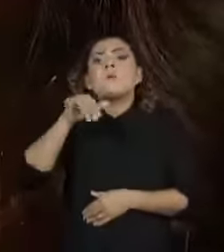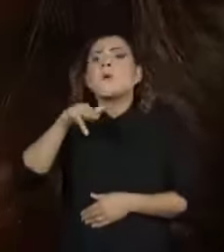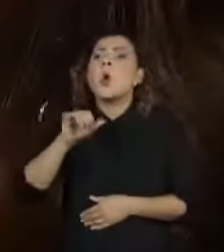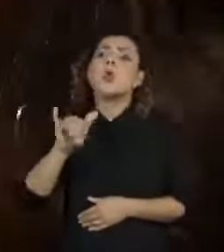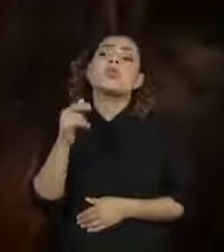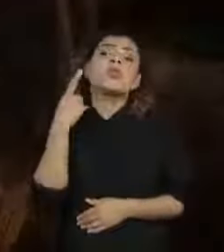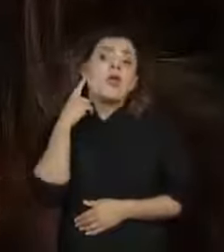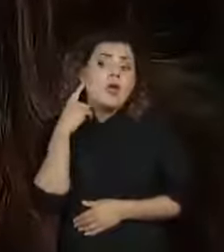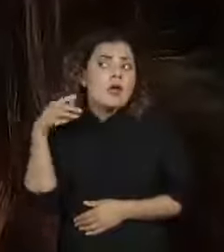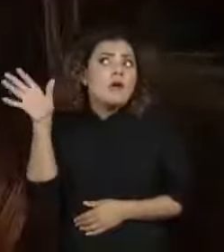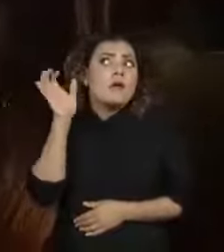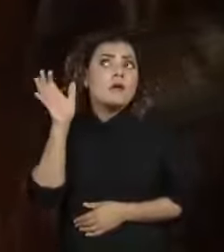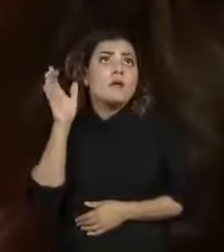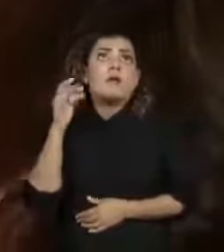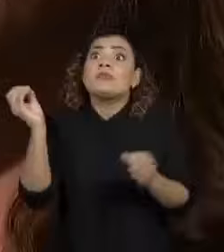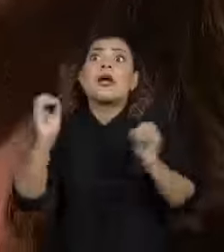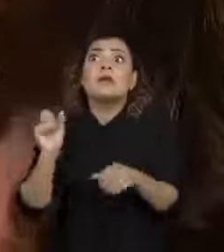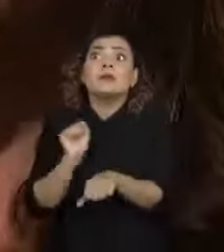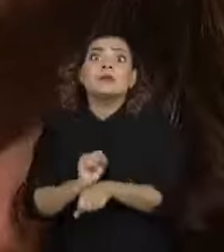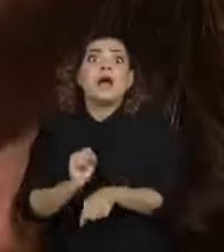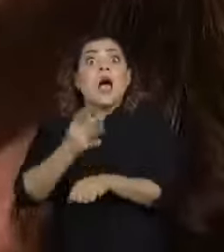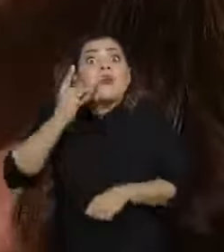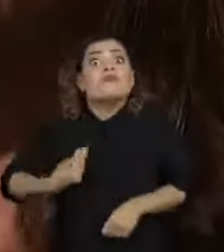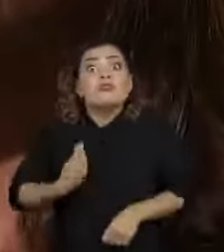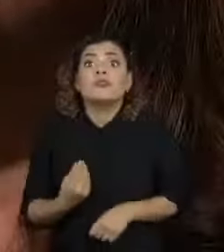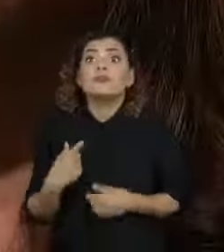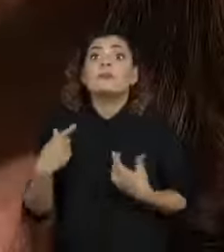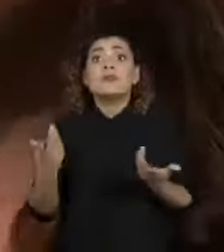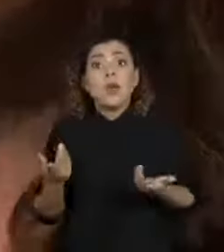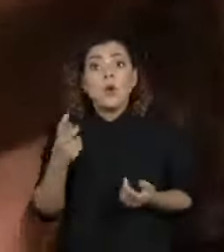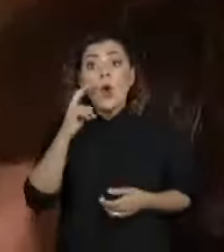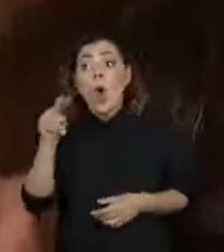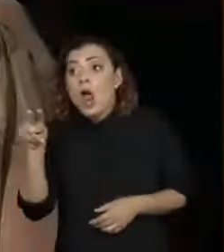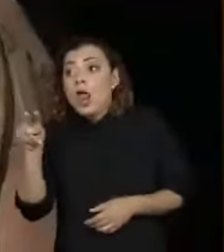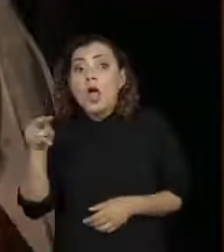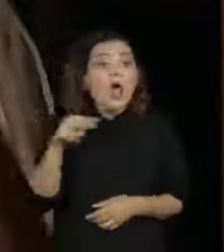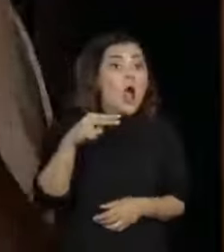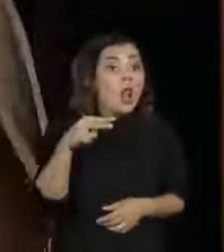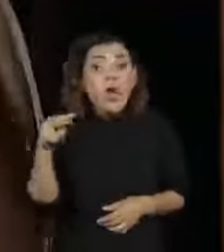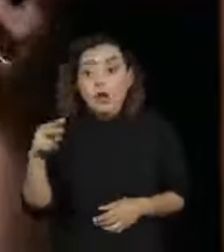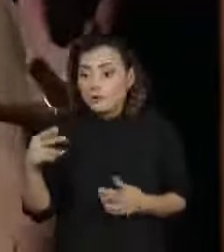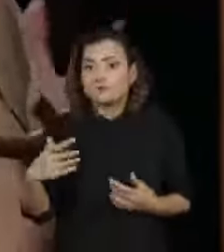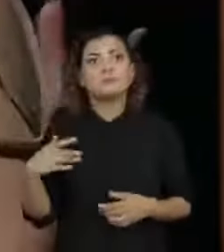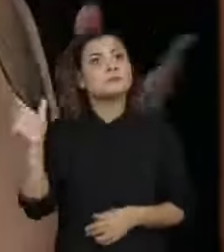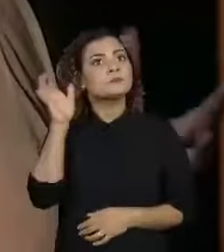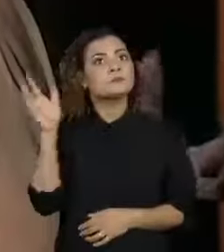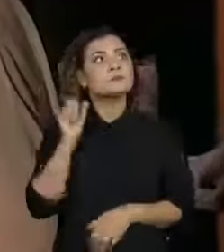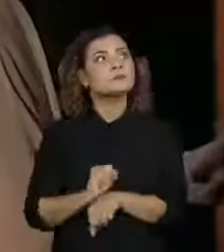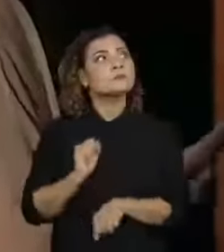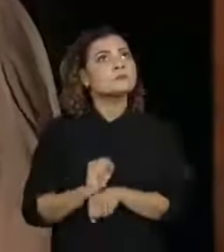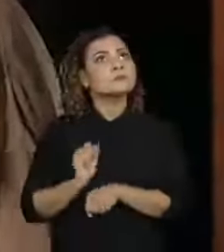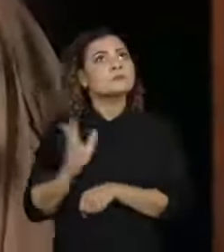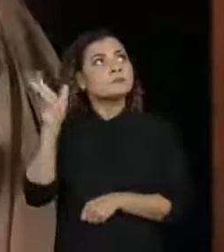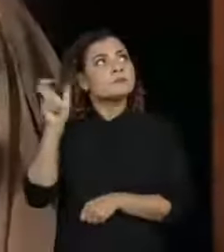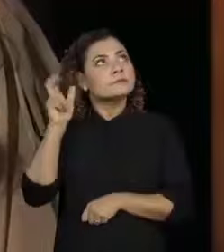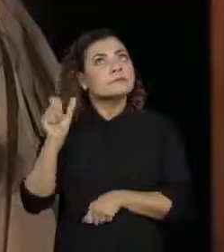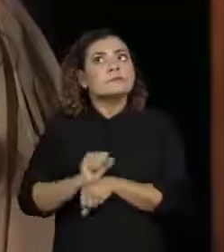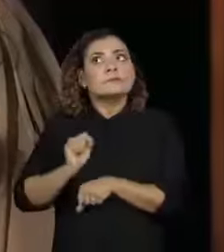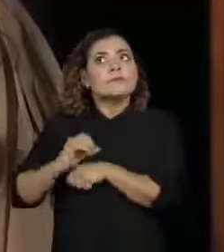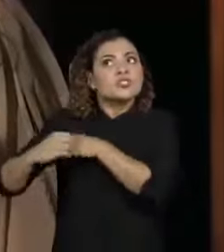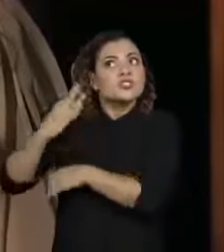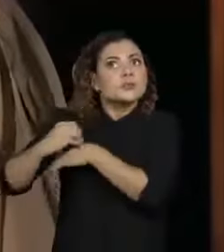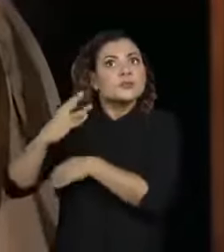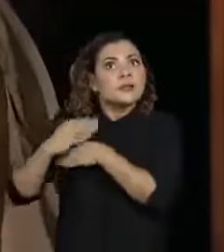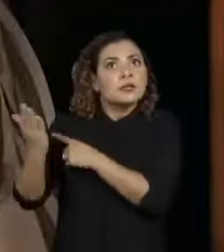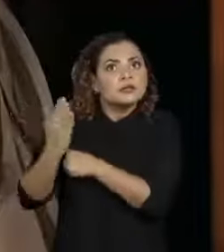Marisa ao vivo olha para direito não esquenta tá tudo tá tirando tudo novo